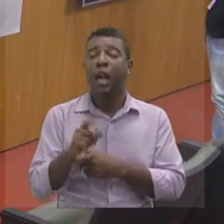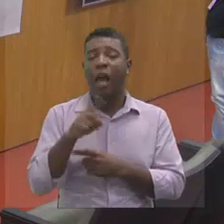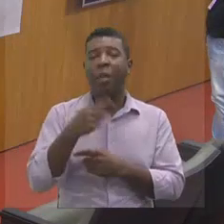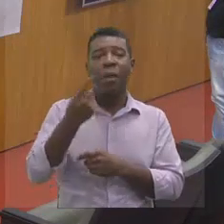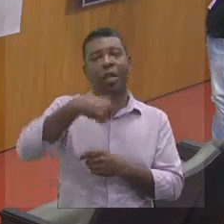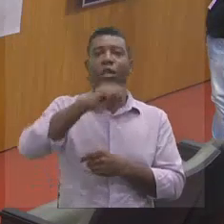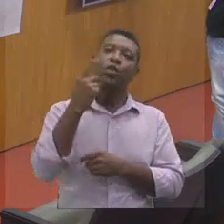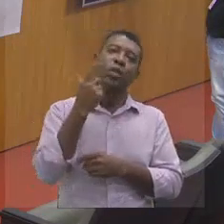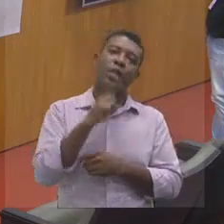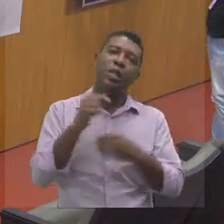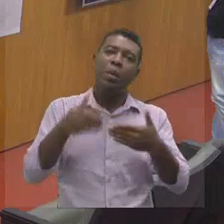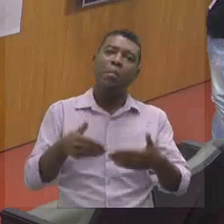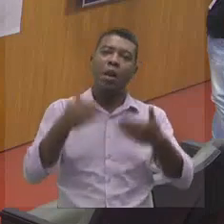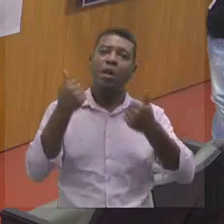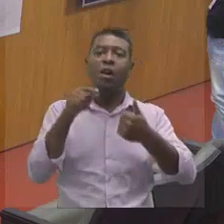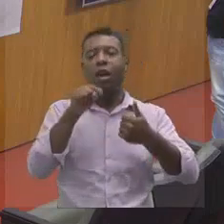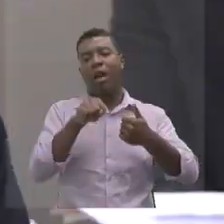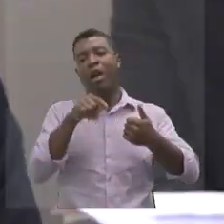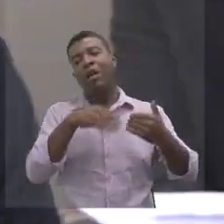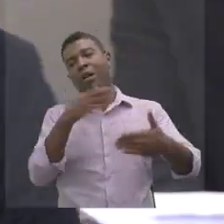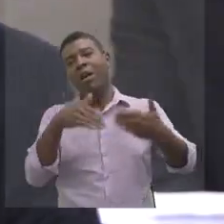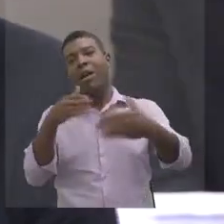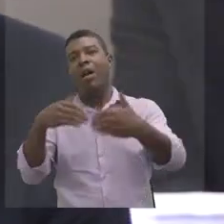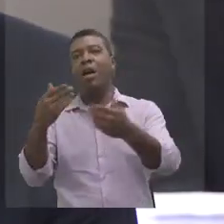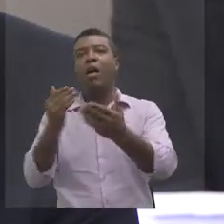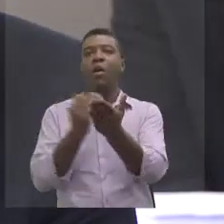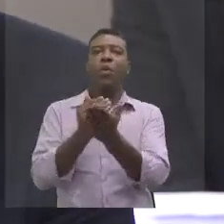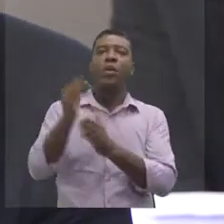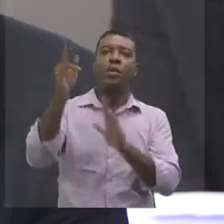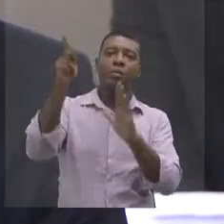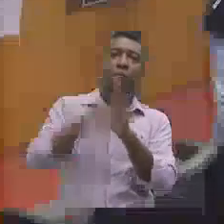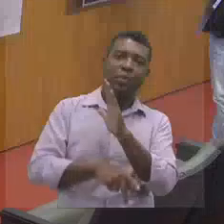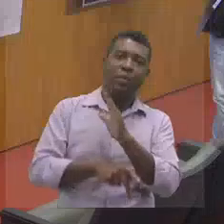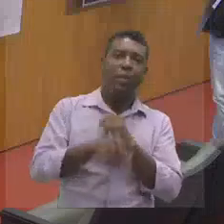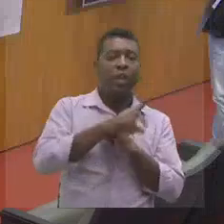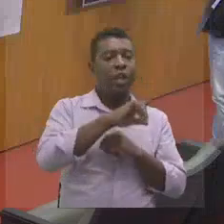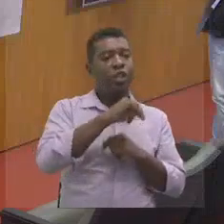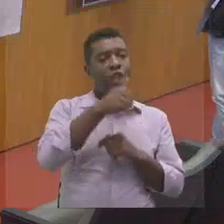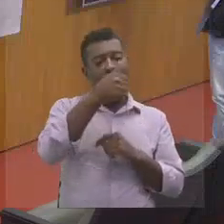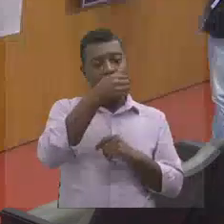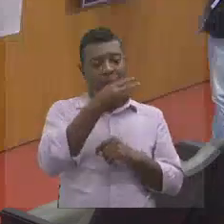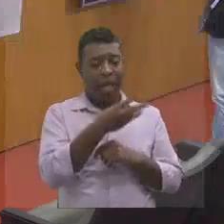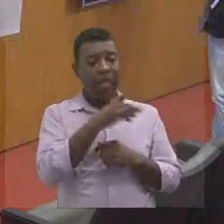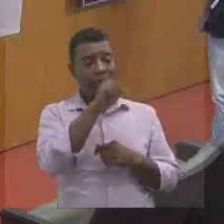a gente tá dando ordem do projeto dia 3 tá cancelado